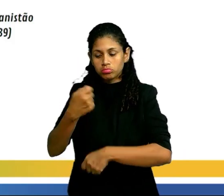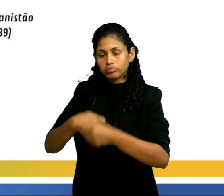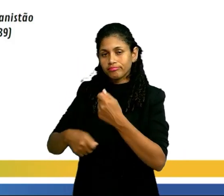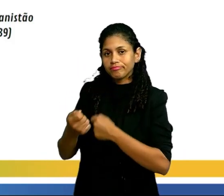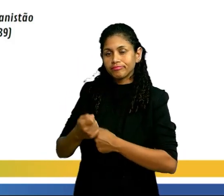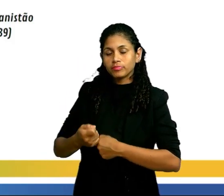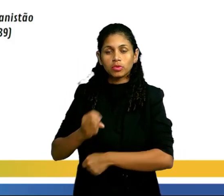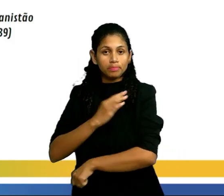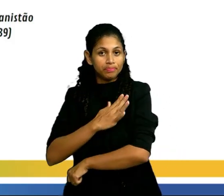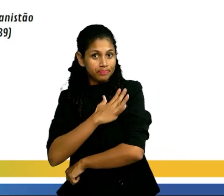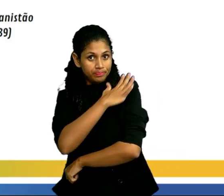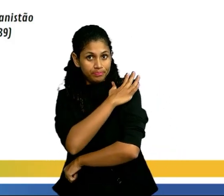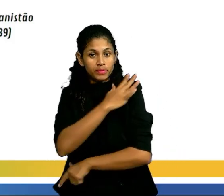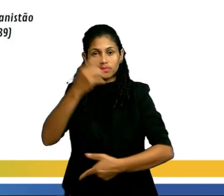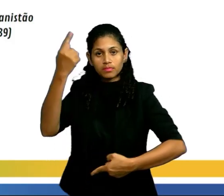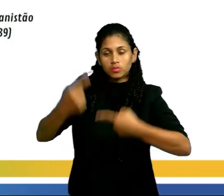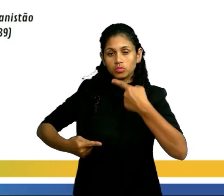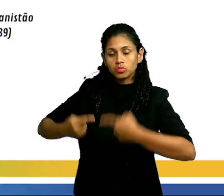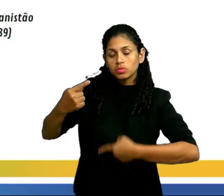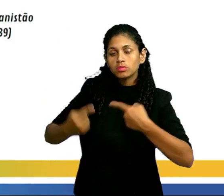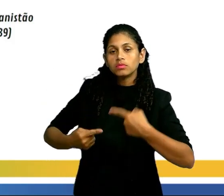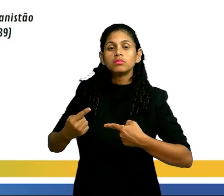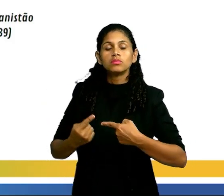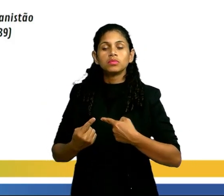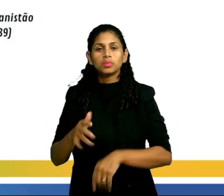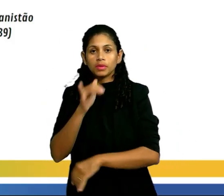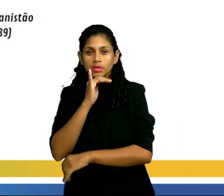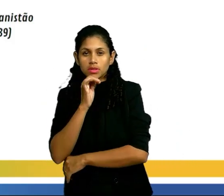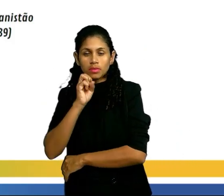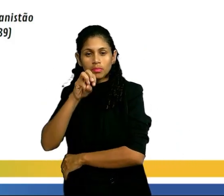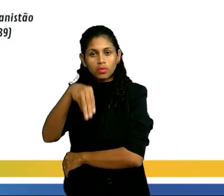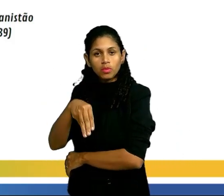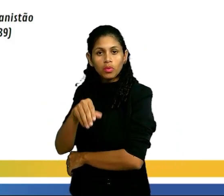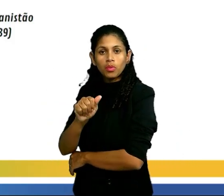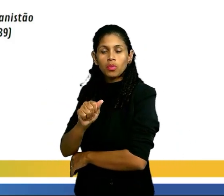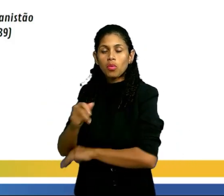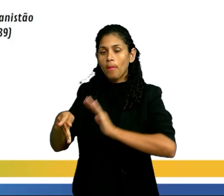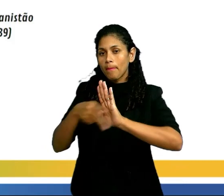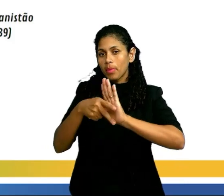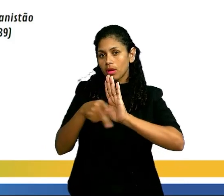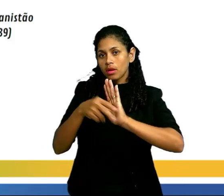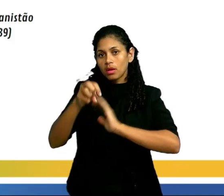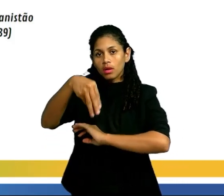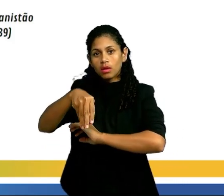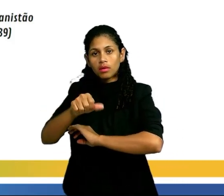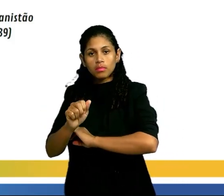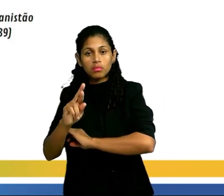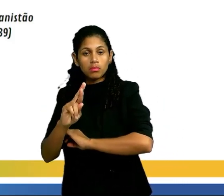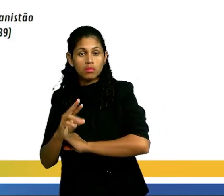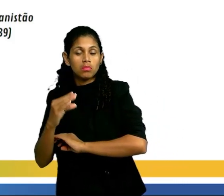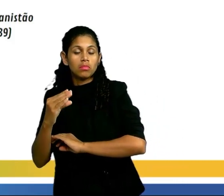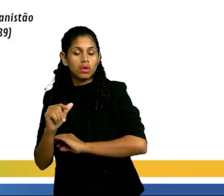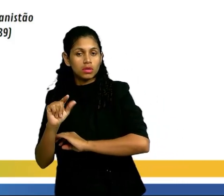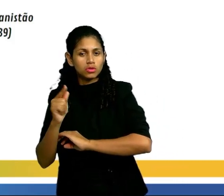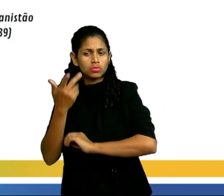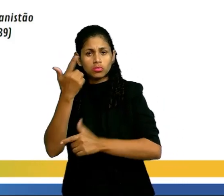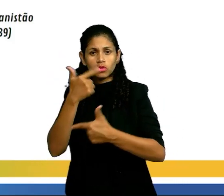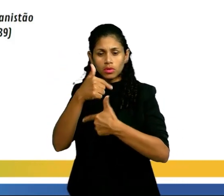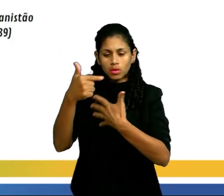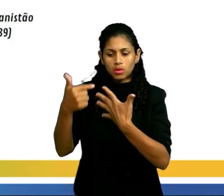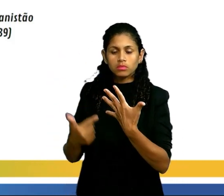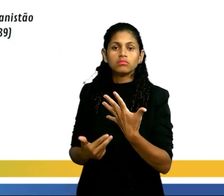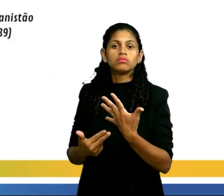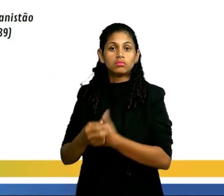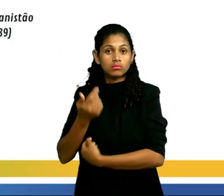e políticas, como o Plano Marshall, a Comecon, a OTAN, o Pacto de Varsóvia e até os métodos de